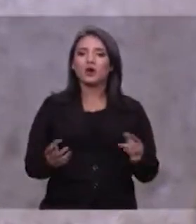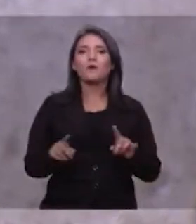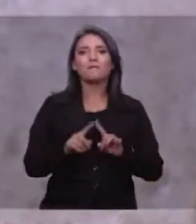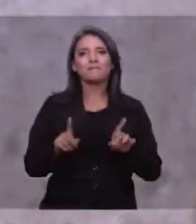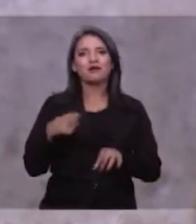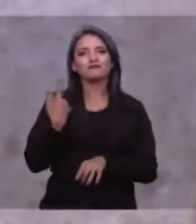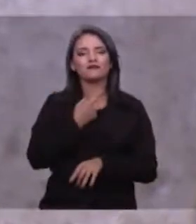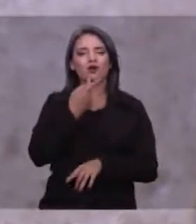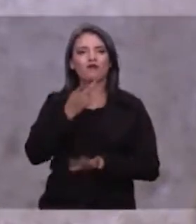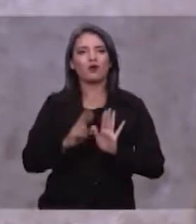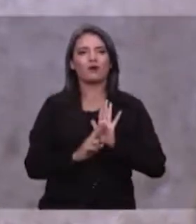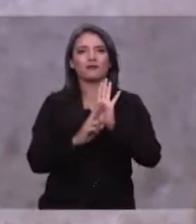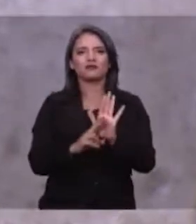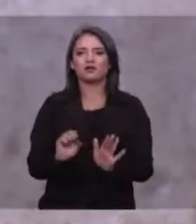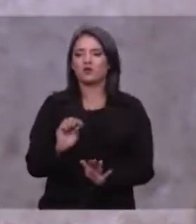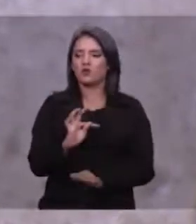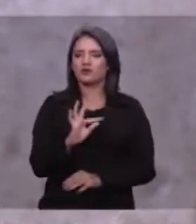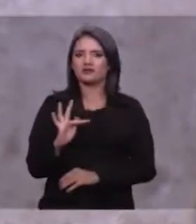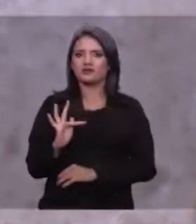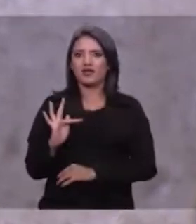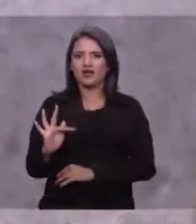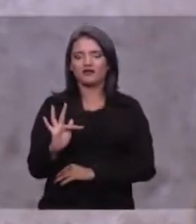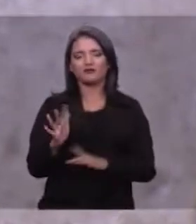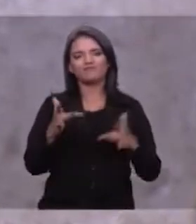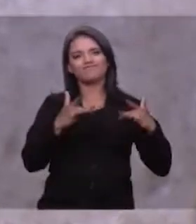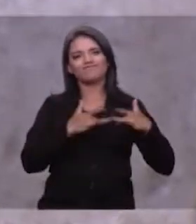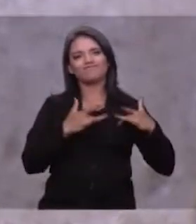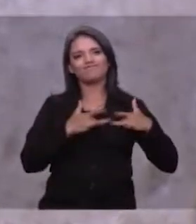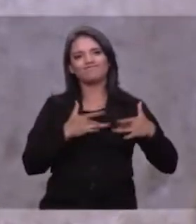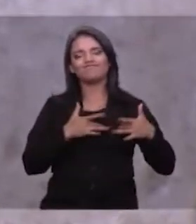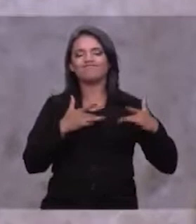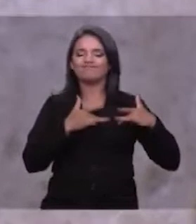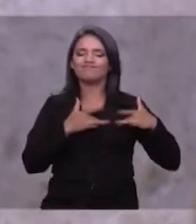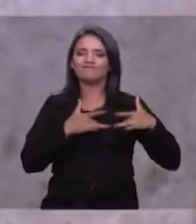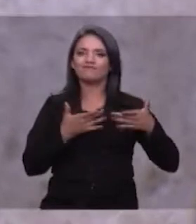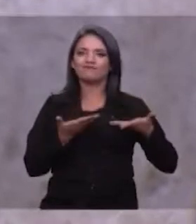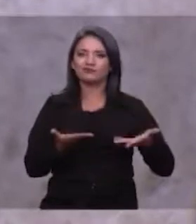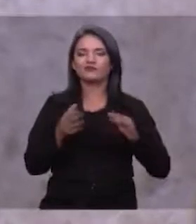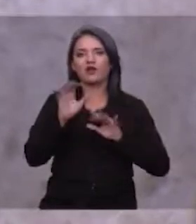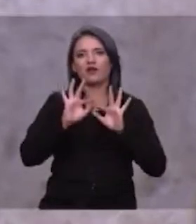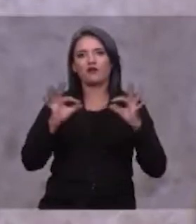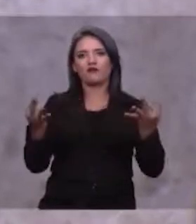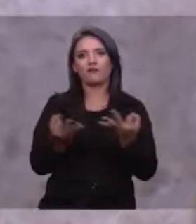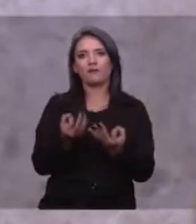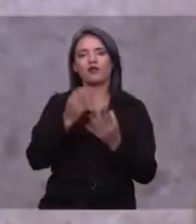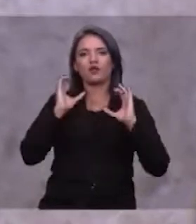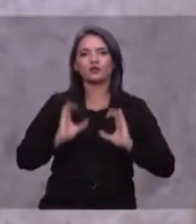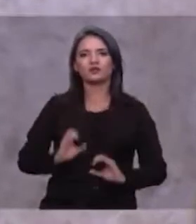manifesto em nome do tribunal solidariedade à família do cidadão brasileiro